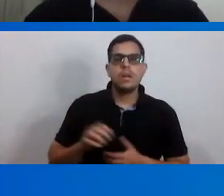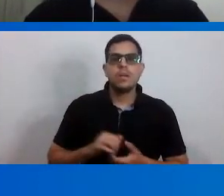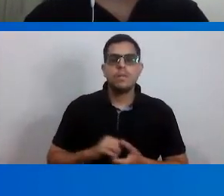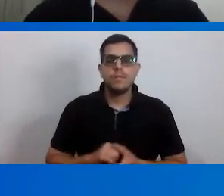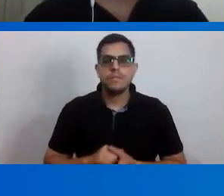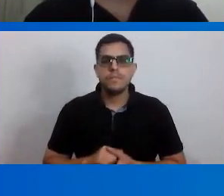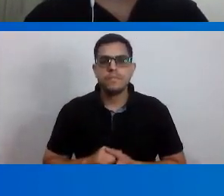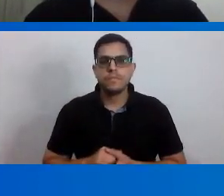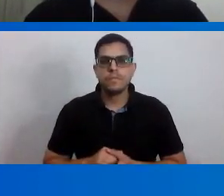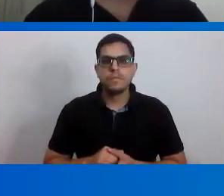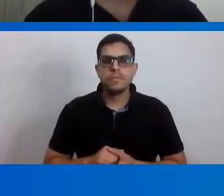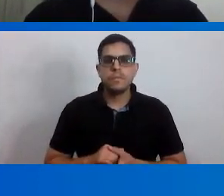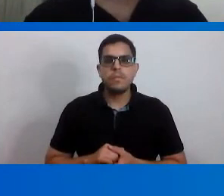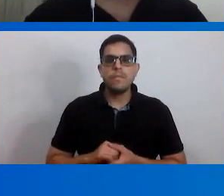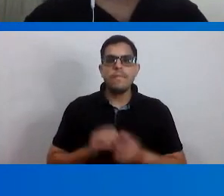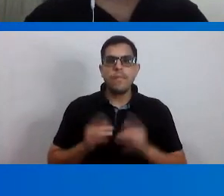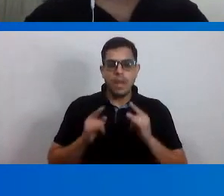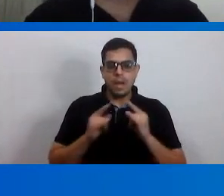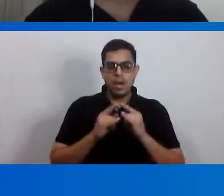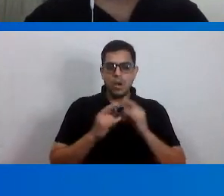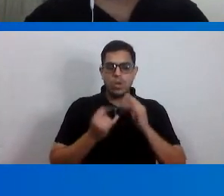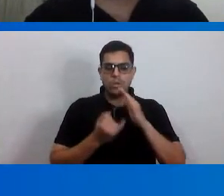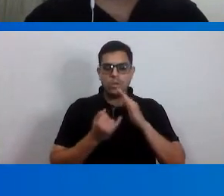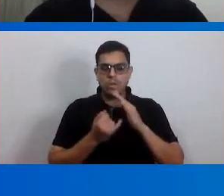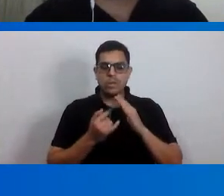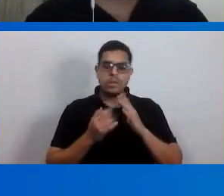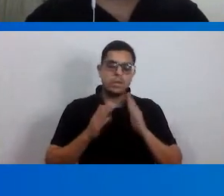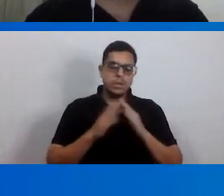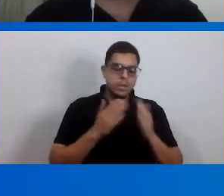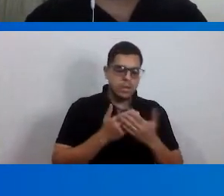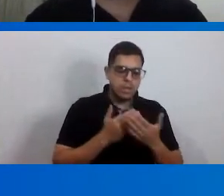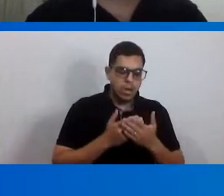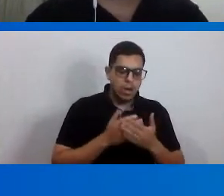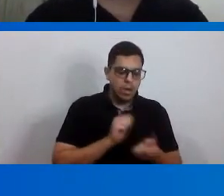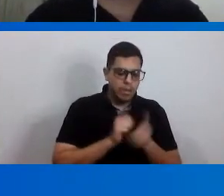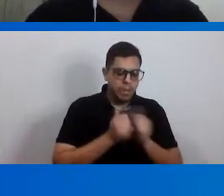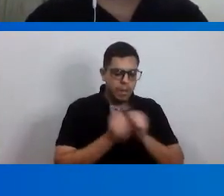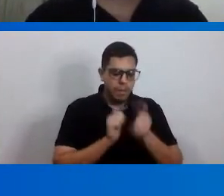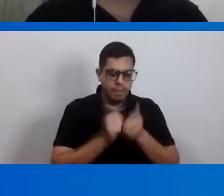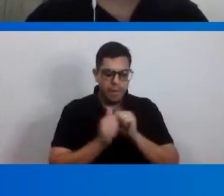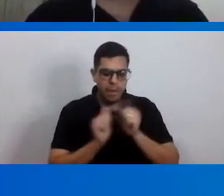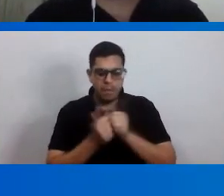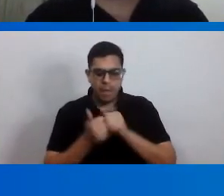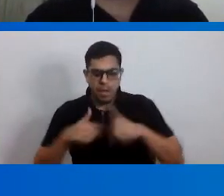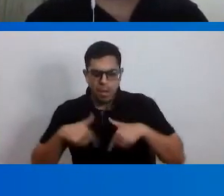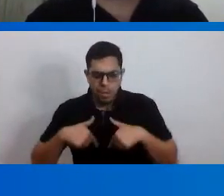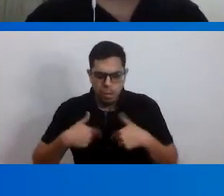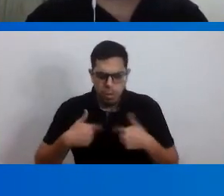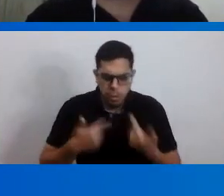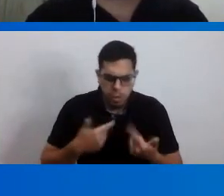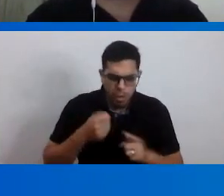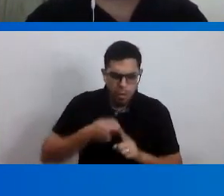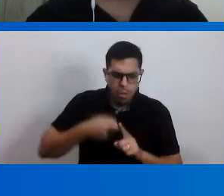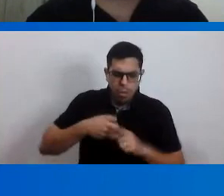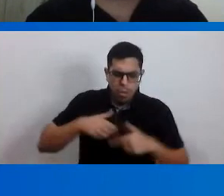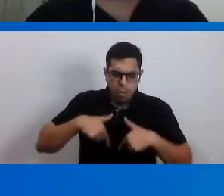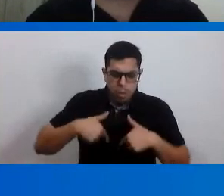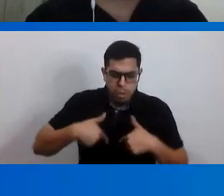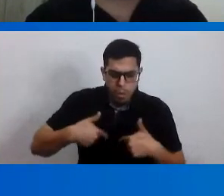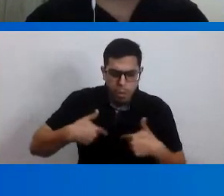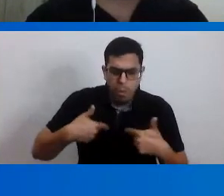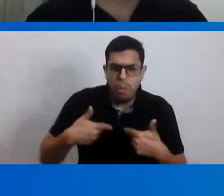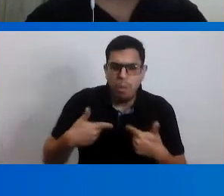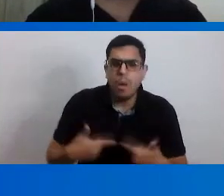foi uma aula de um esforço é bastante significativo que o ensino superior bem mostrar para o país